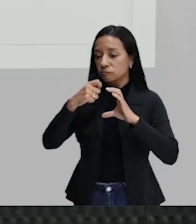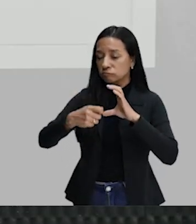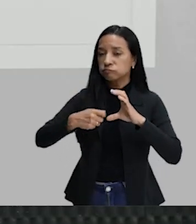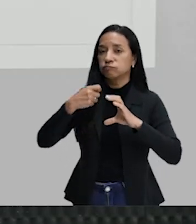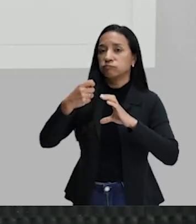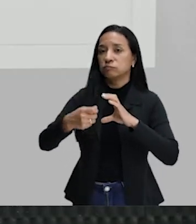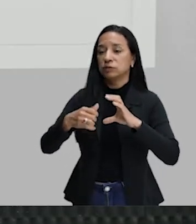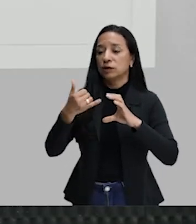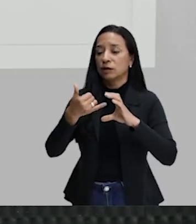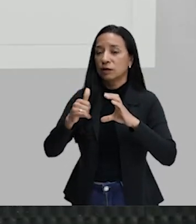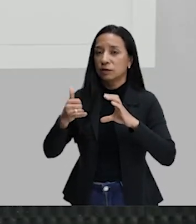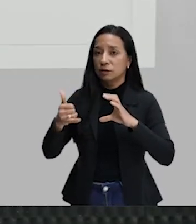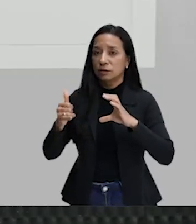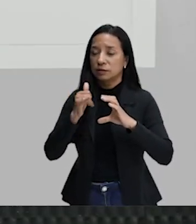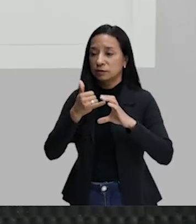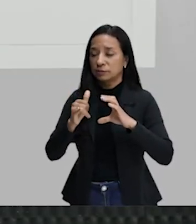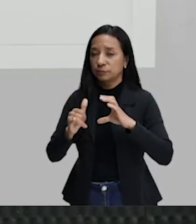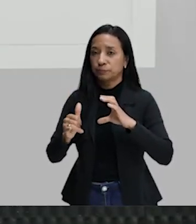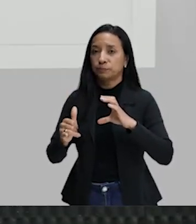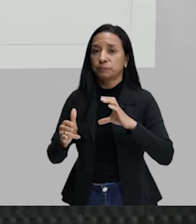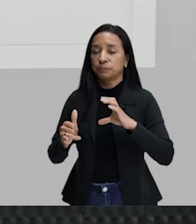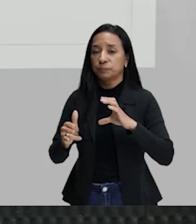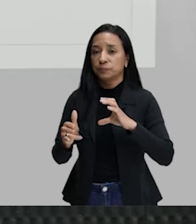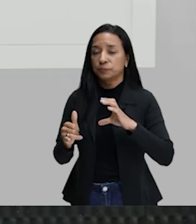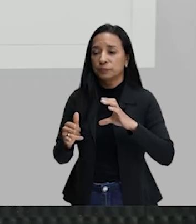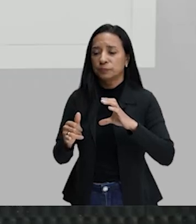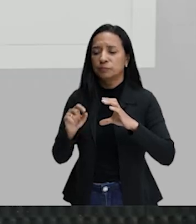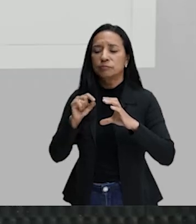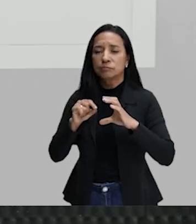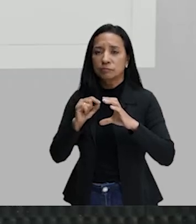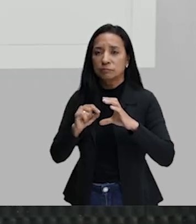certo? E nessa carga elétrica,